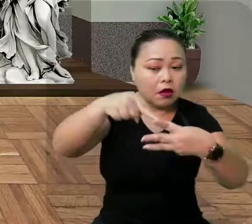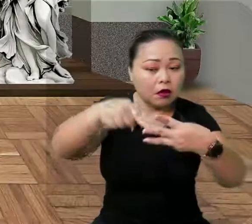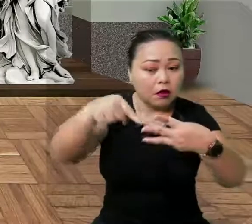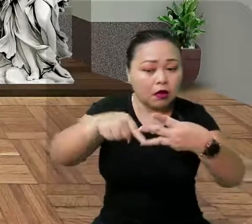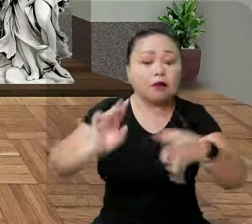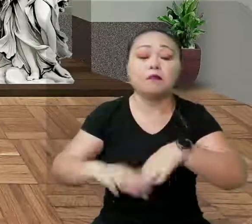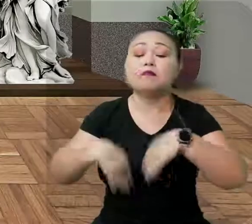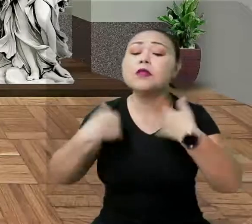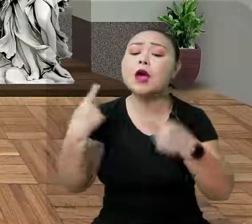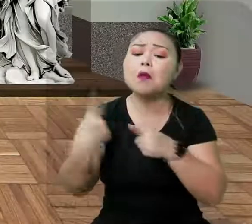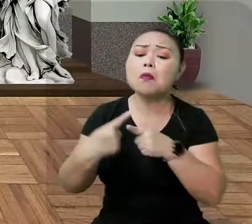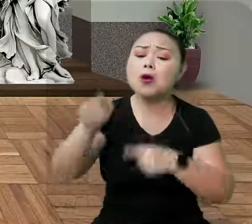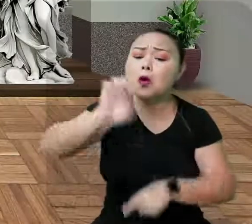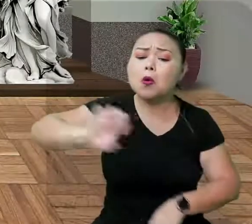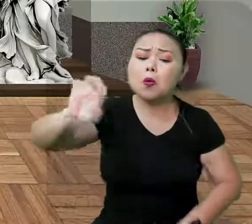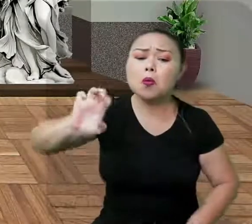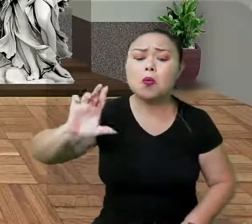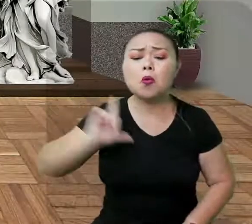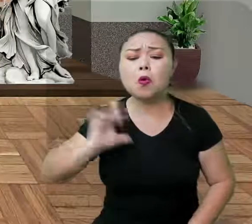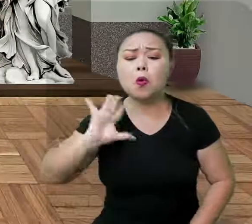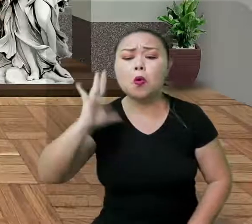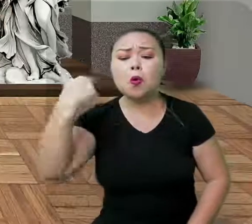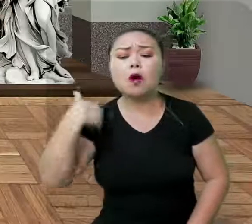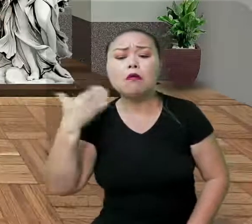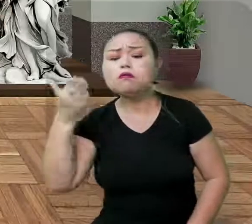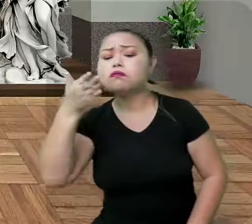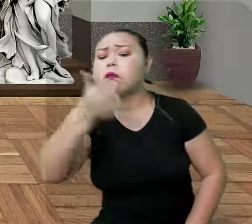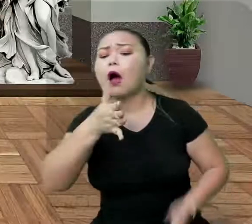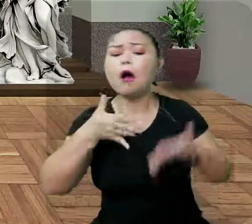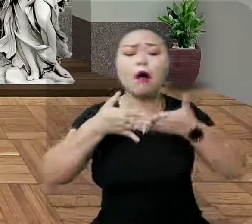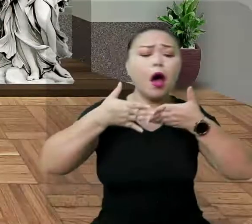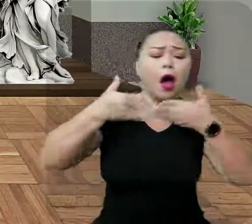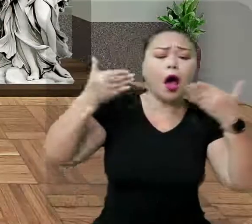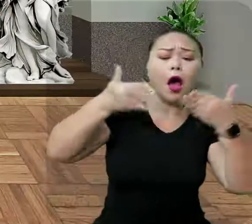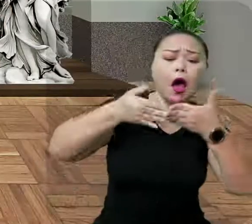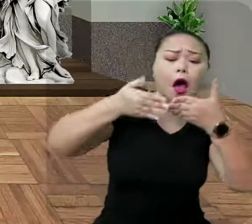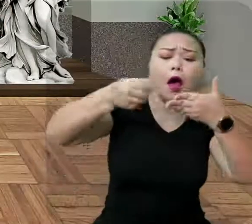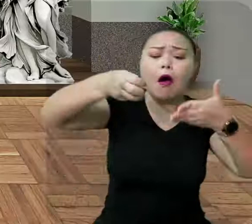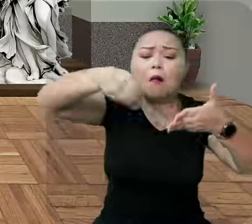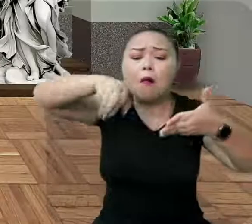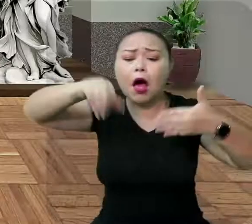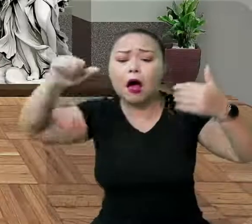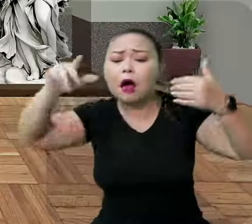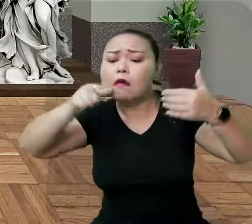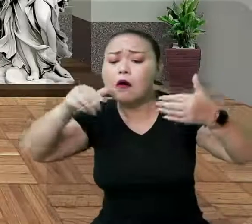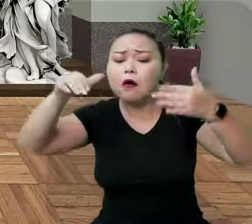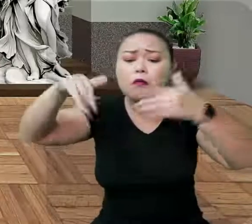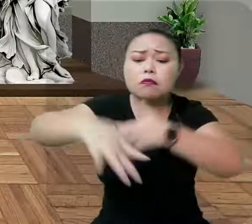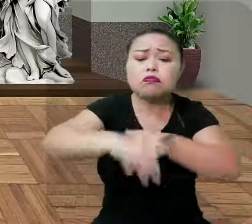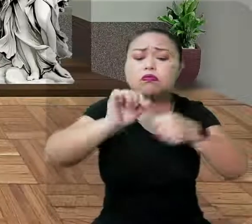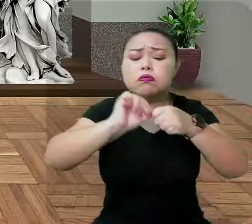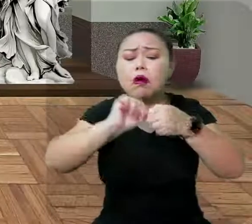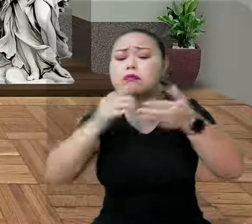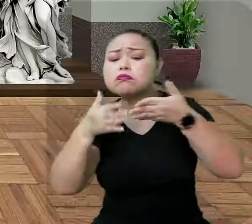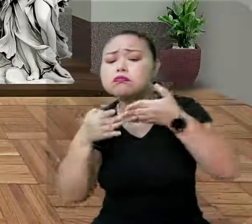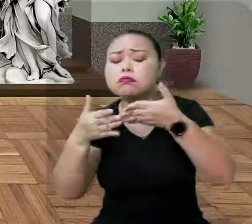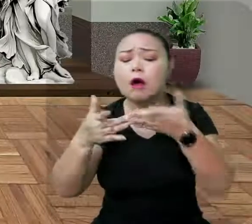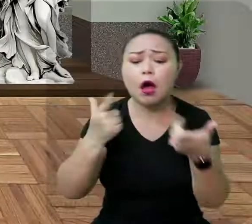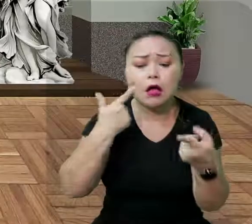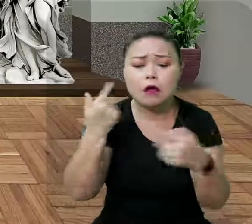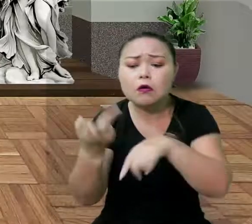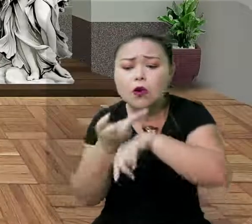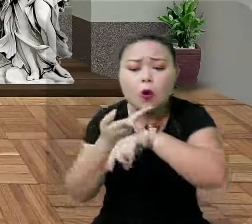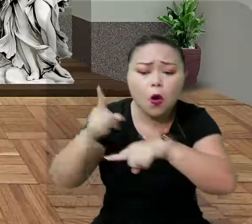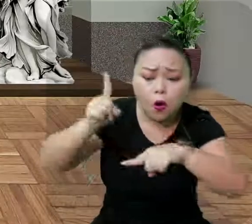os europeus resolveram se aventurar em alto mar estava atrás de produtos que